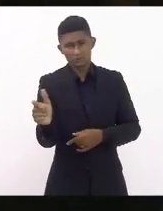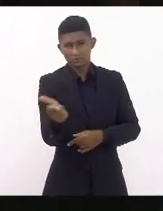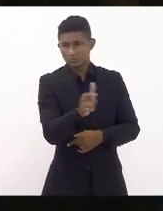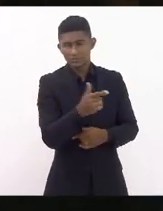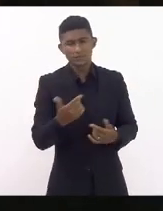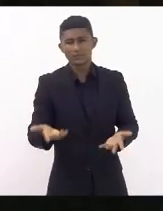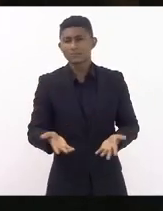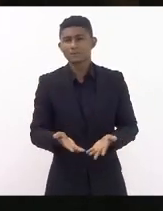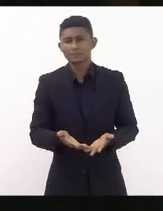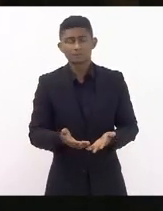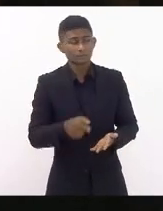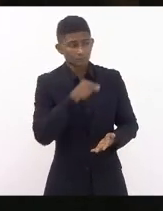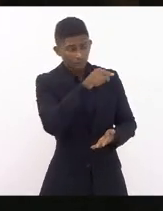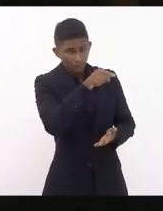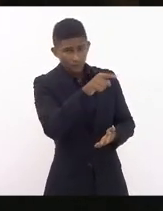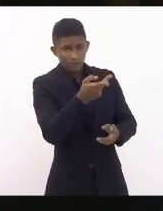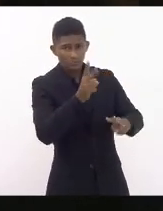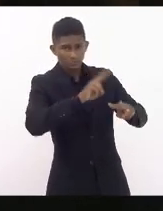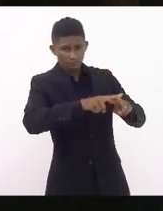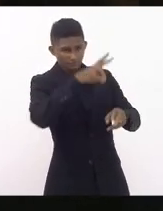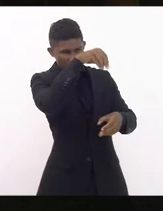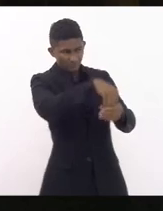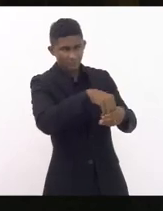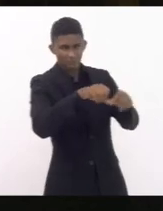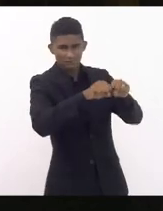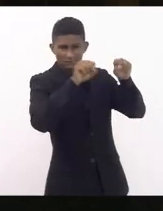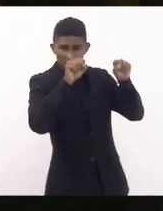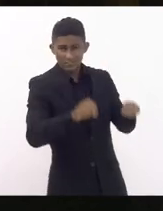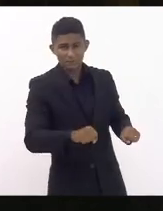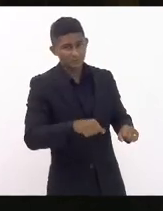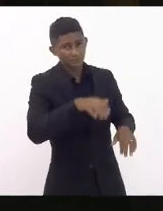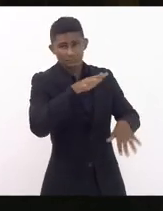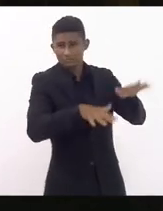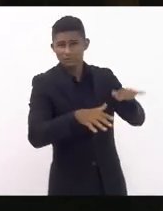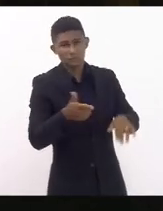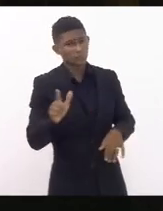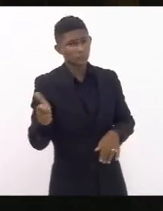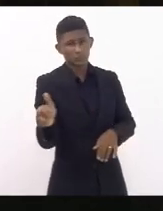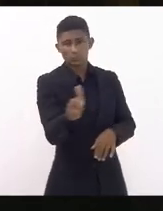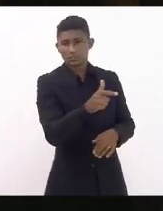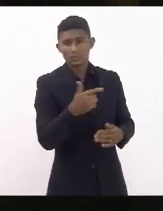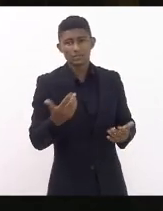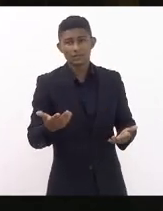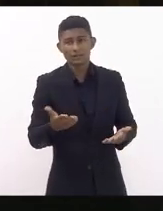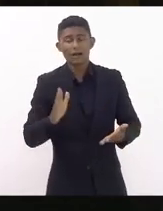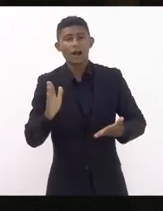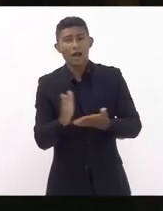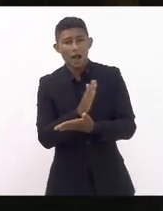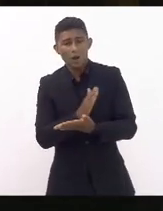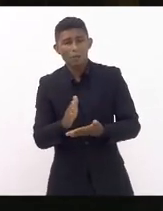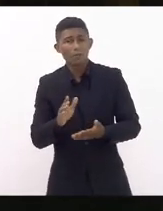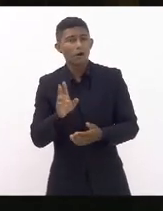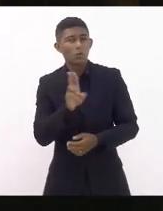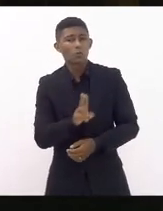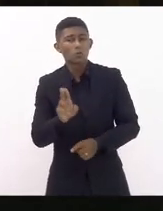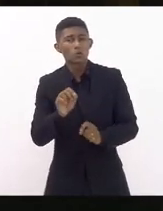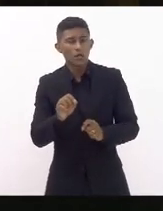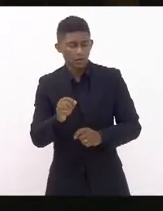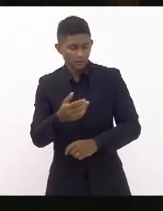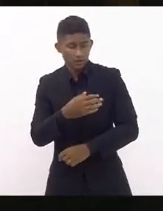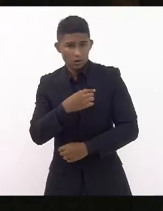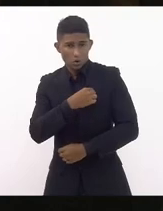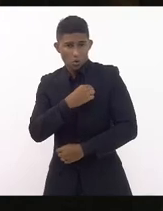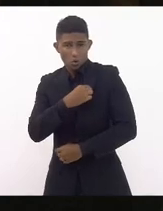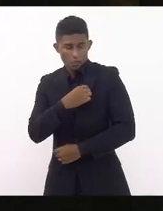kit diferenciado, a situação é calamitosa. Muitas rasgam pedaços da sua roupa